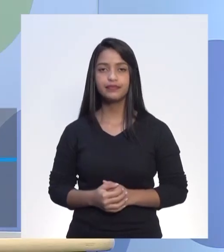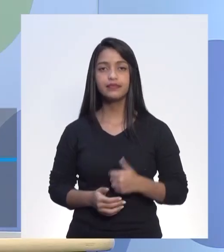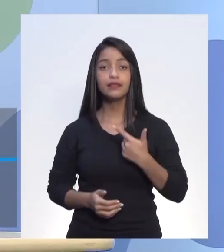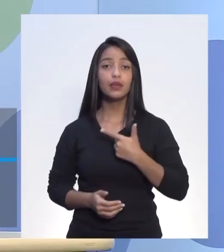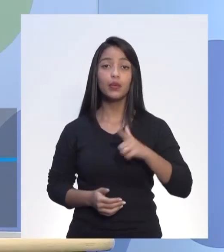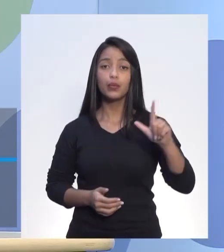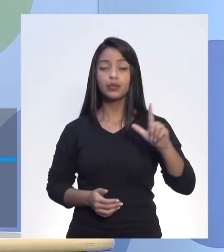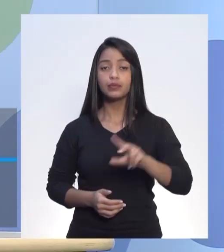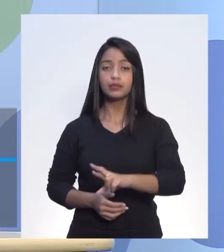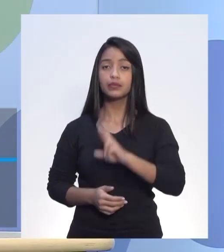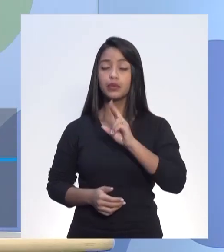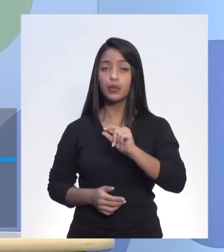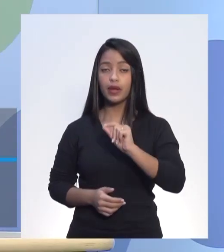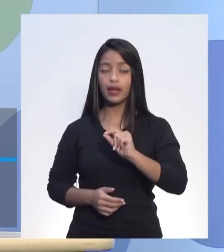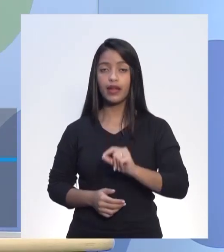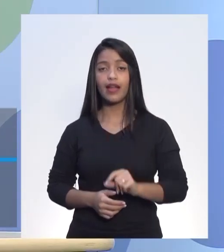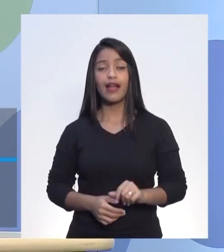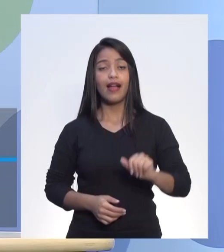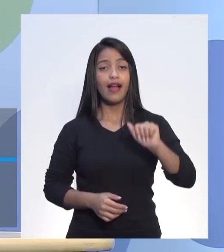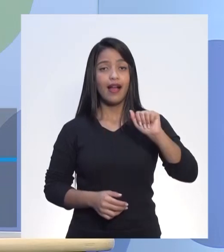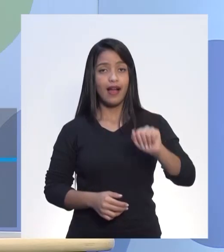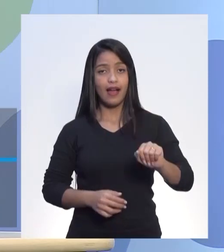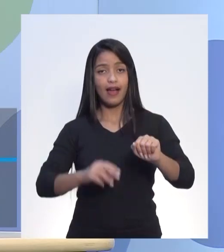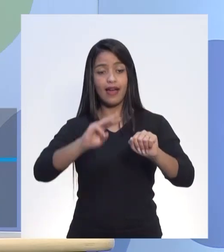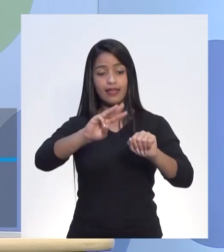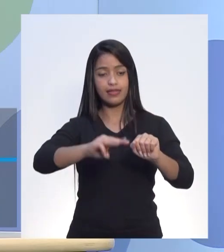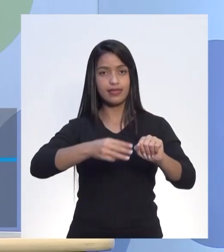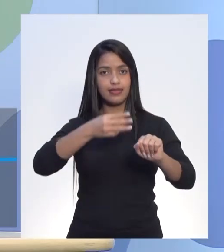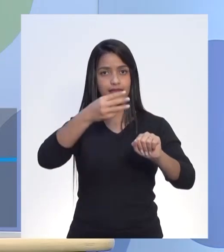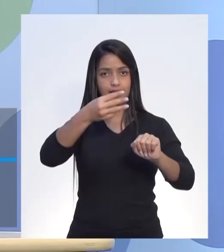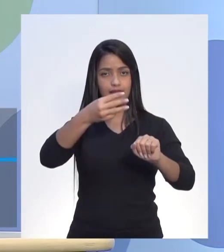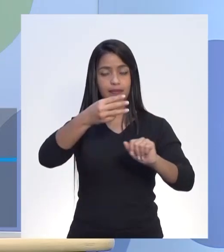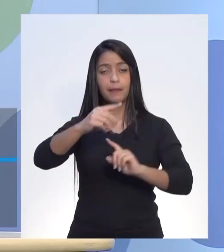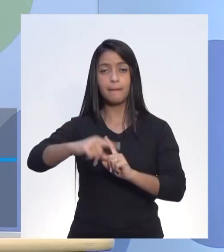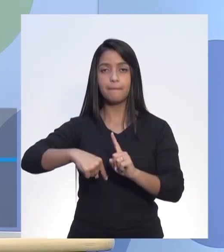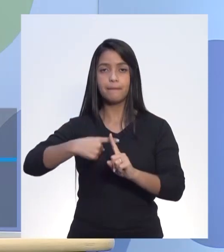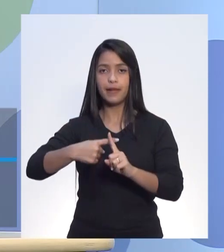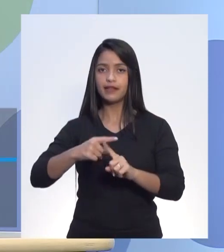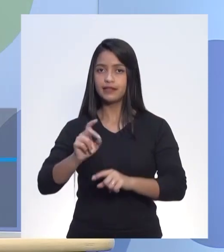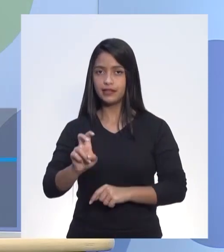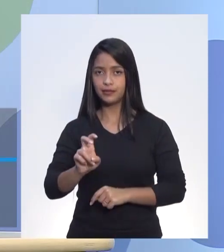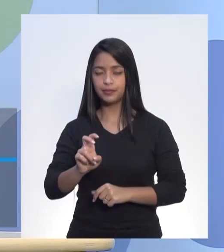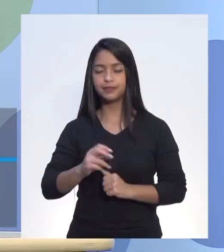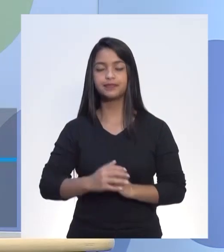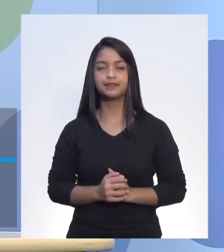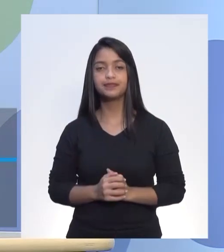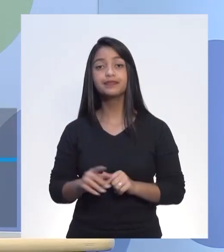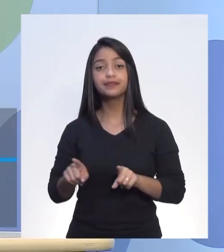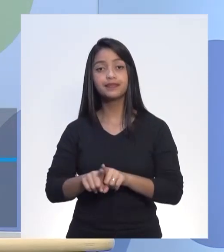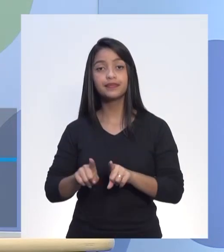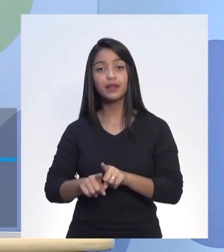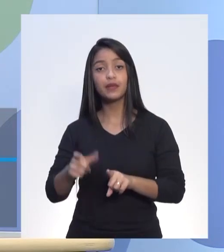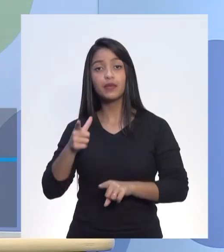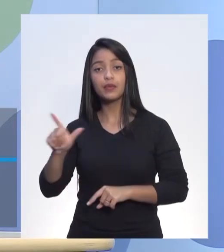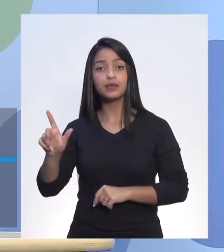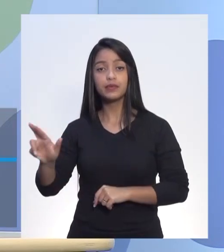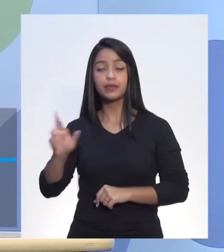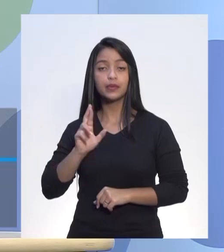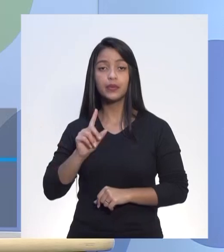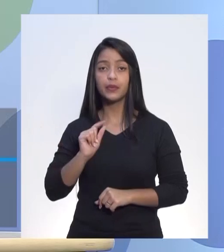Encontrei como a terceira mais 5, da Alvini. Encontrei outras respostas